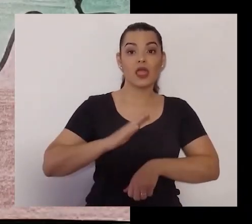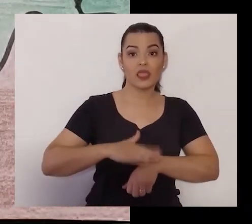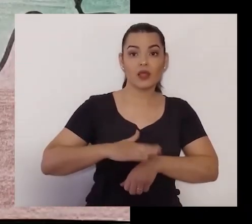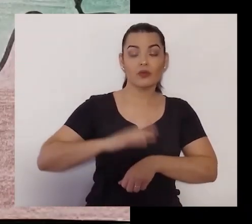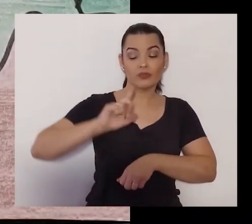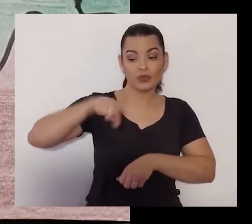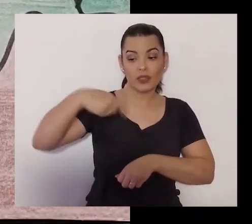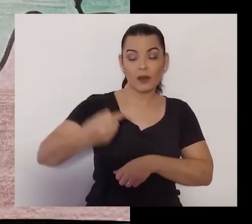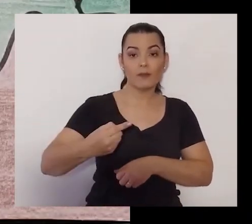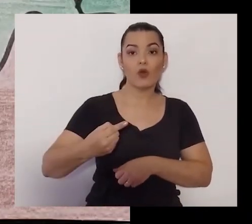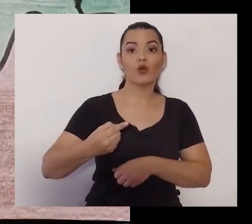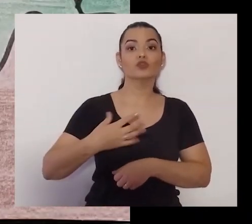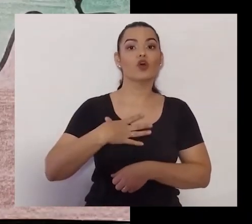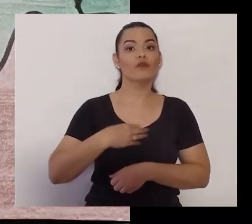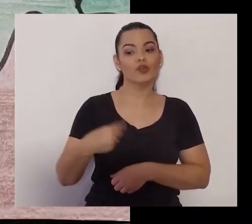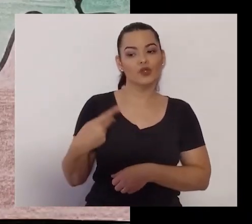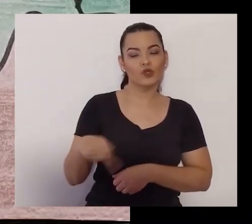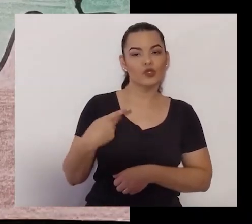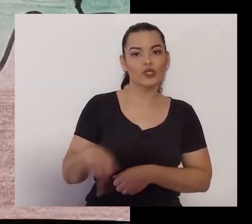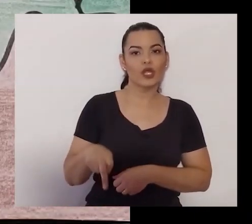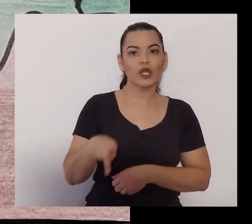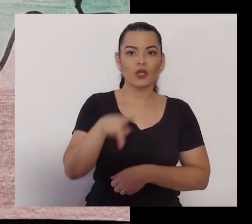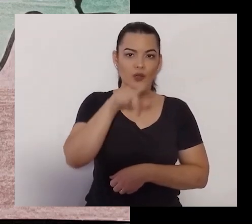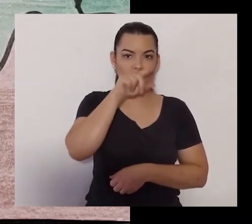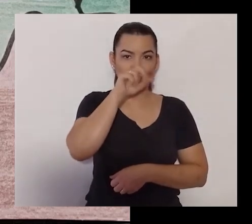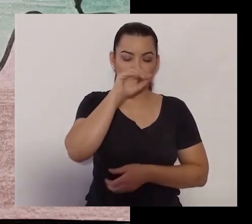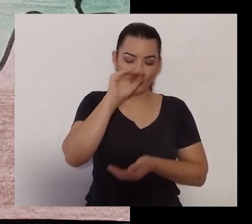tempo, nasceram os 10 pintinhos.